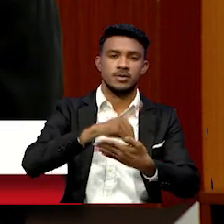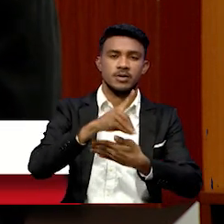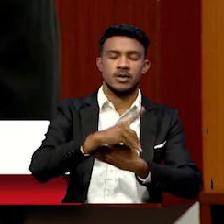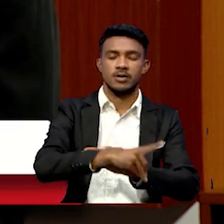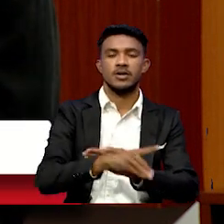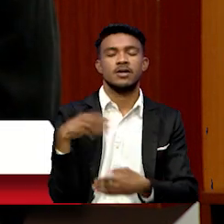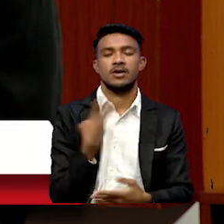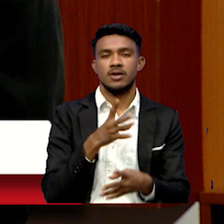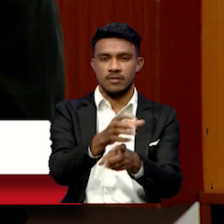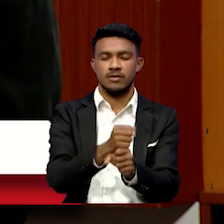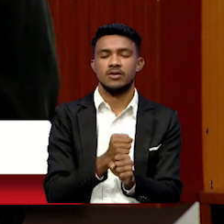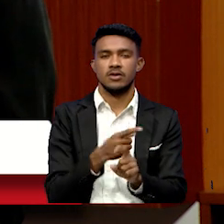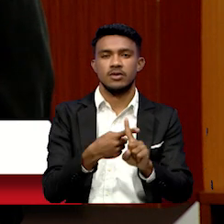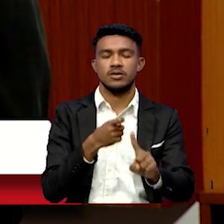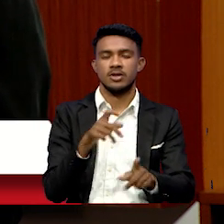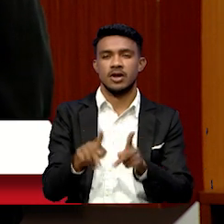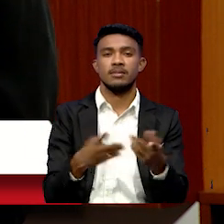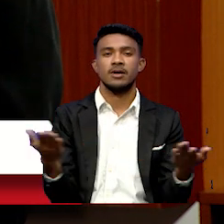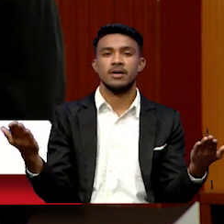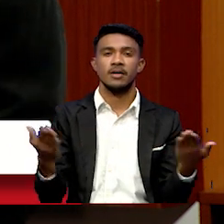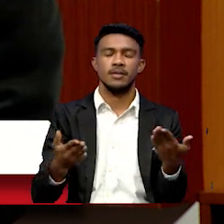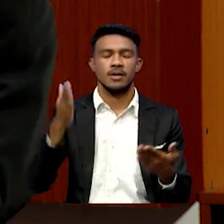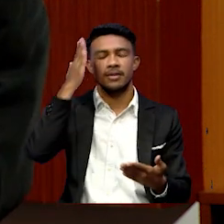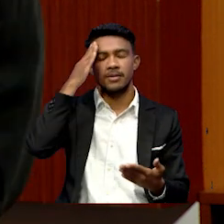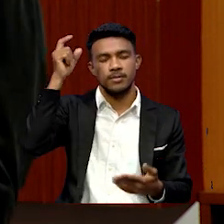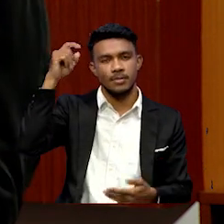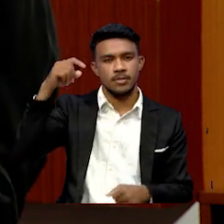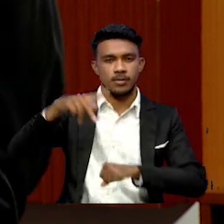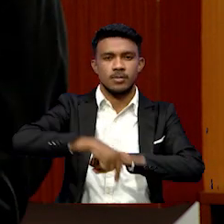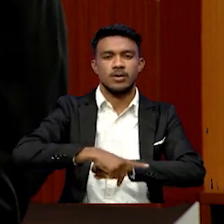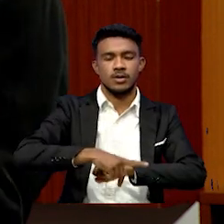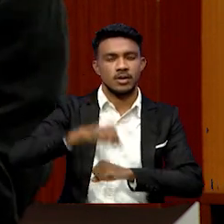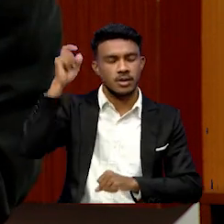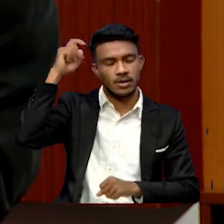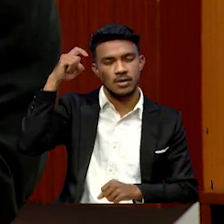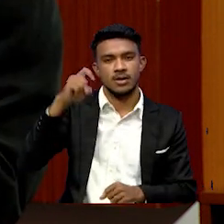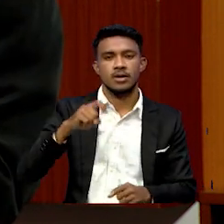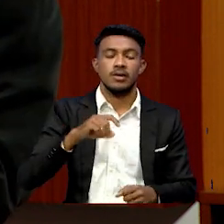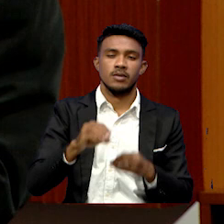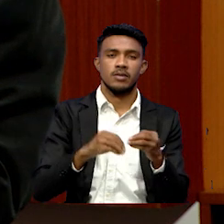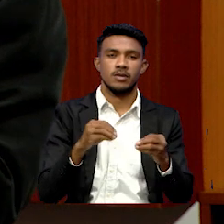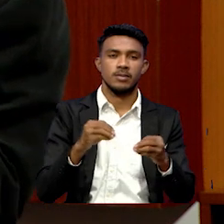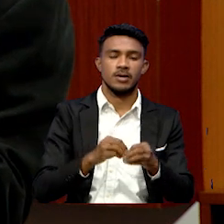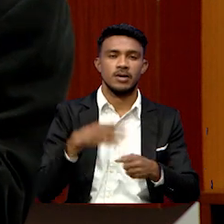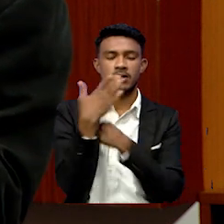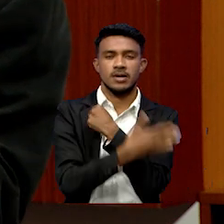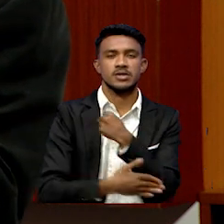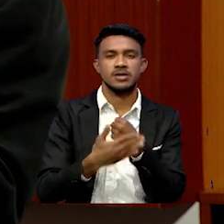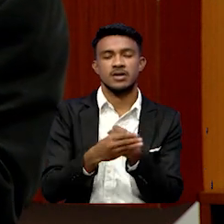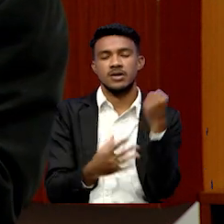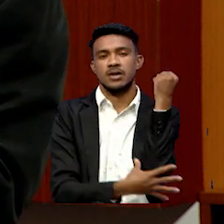fote, Rússia é uma modernização política. Também a modernização política, ali o país que é que nessa África,